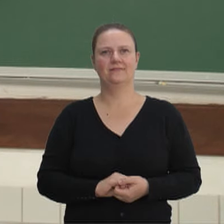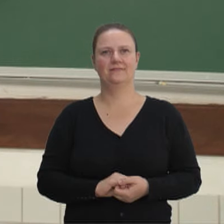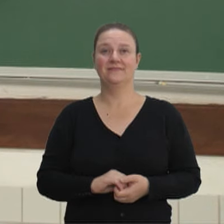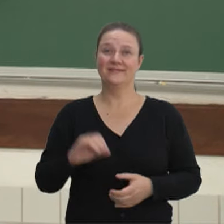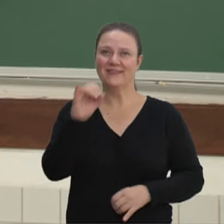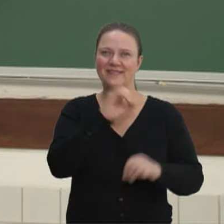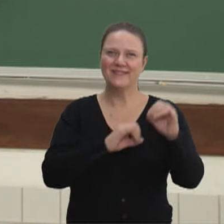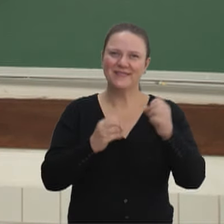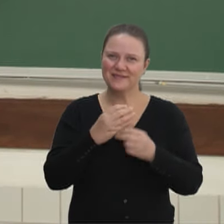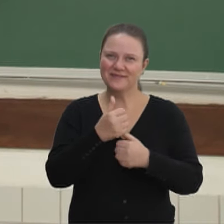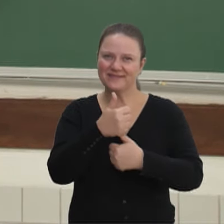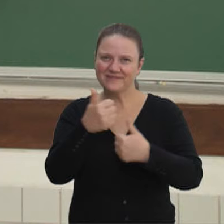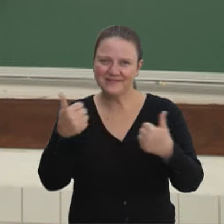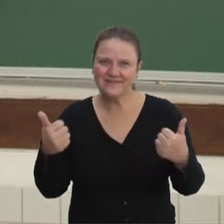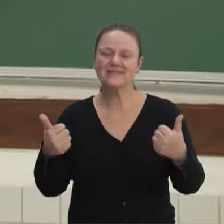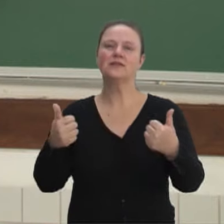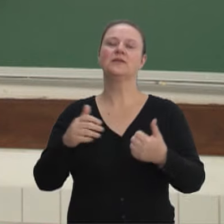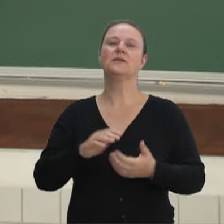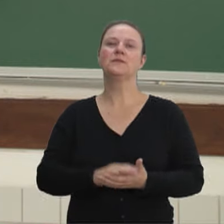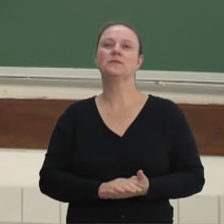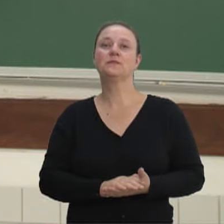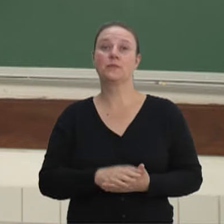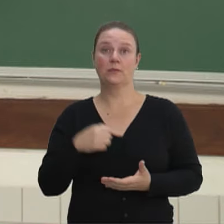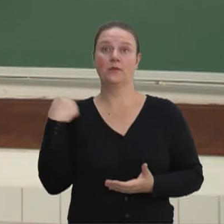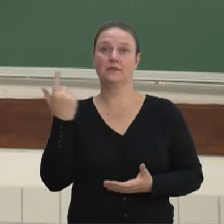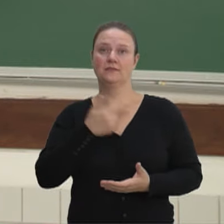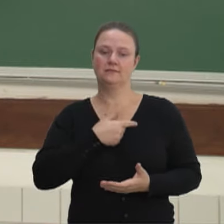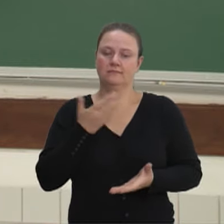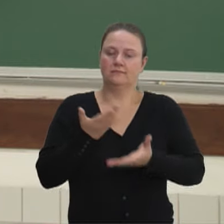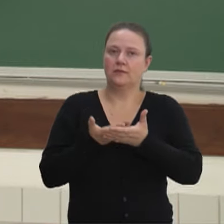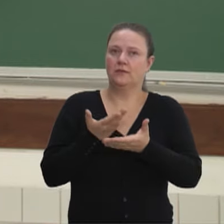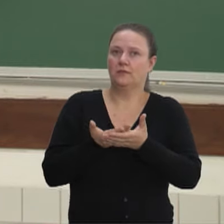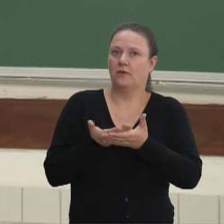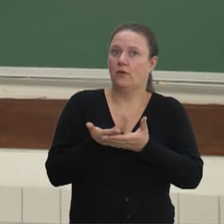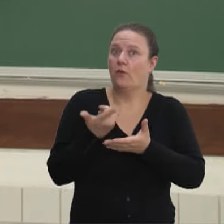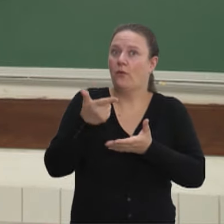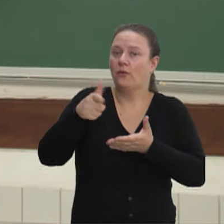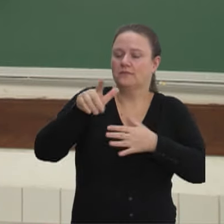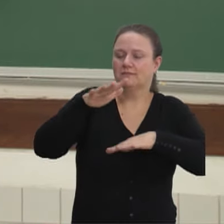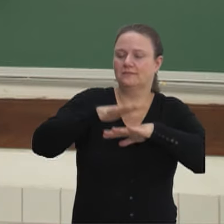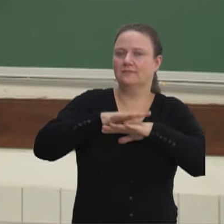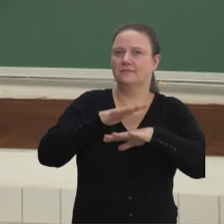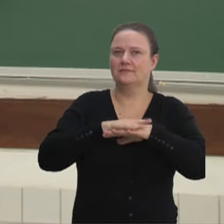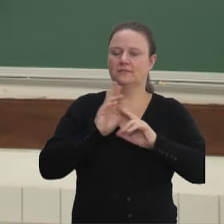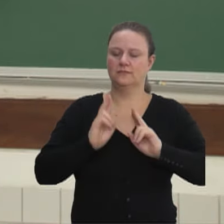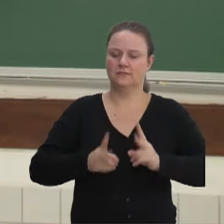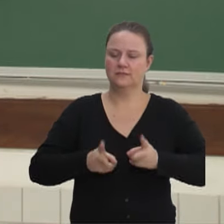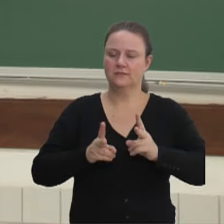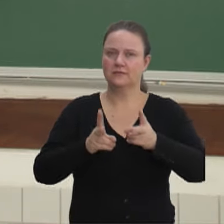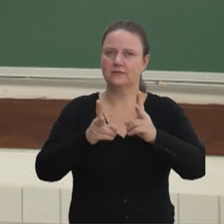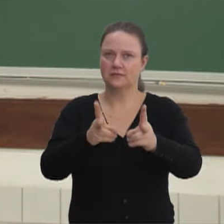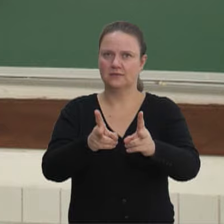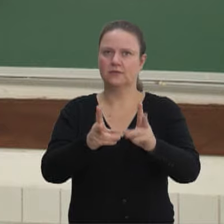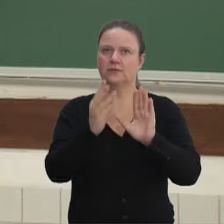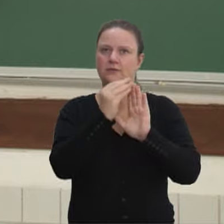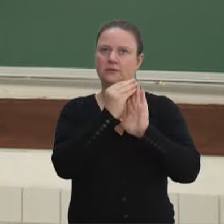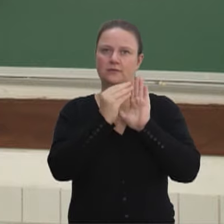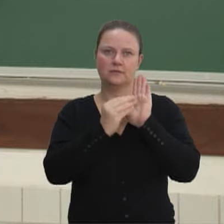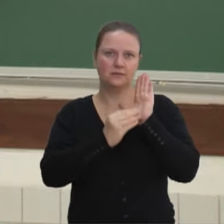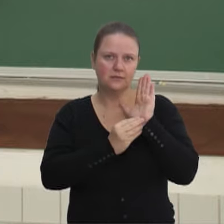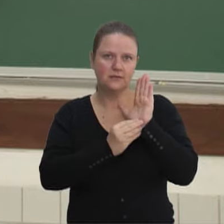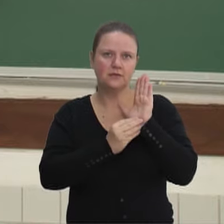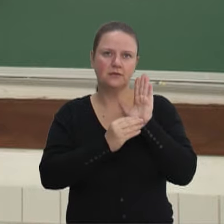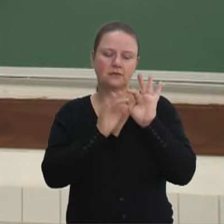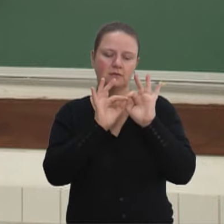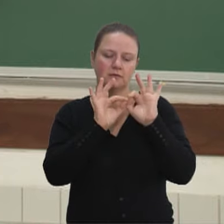Olá pessoal, tudo bem? A gente está aqui para mais uma aula de matemática. A gente vai dar continuidade no conteúdo de